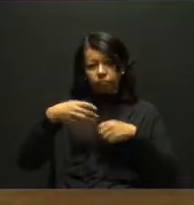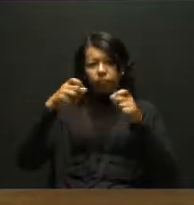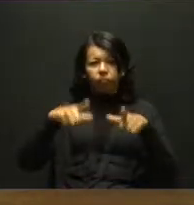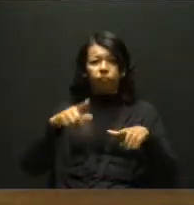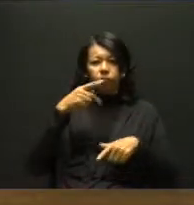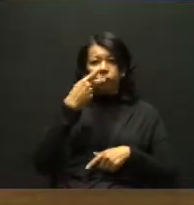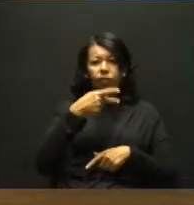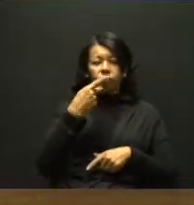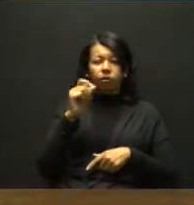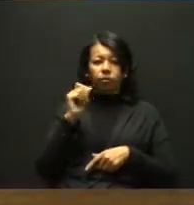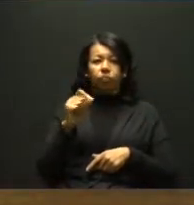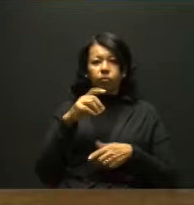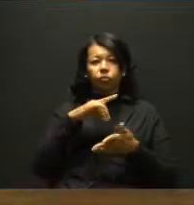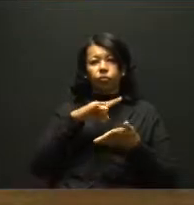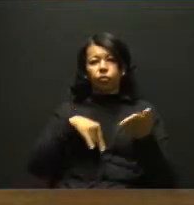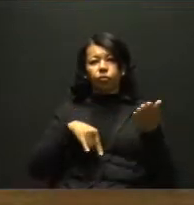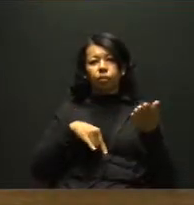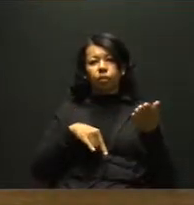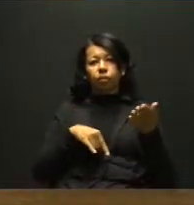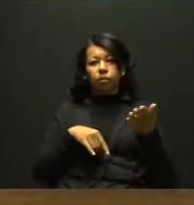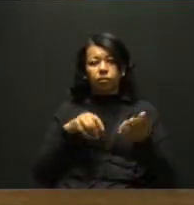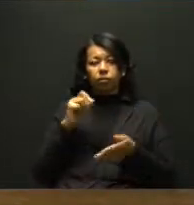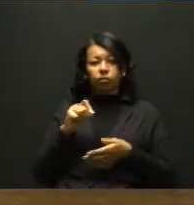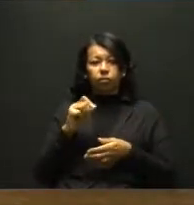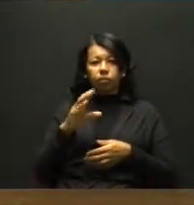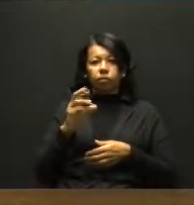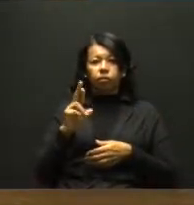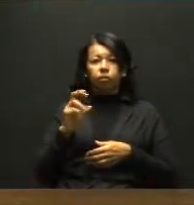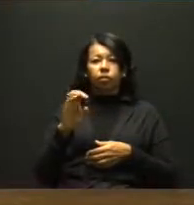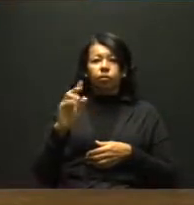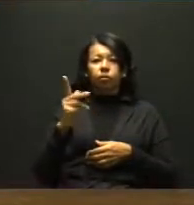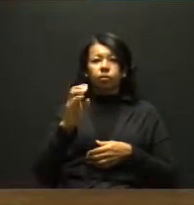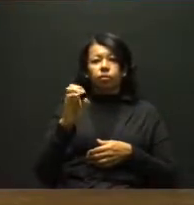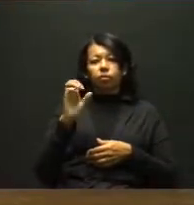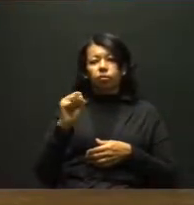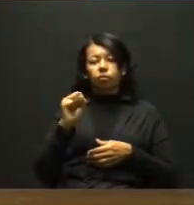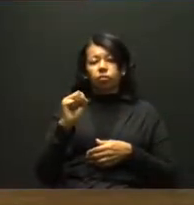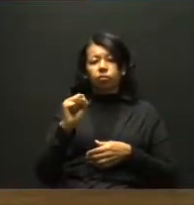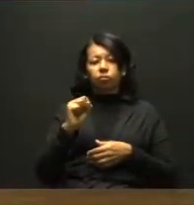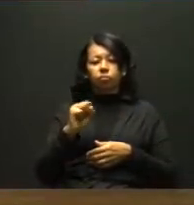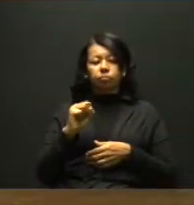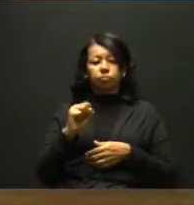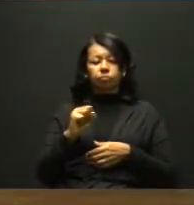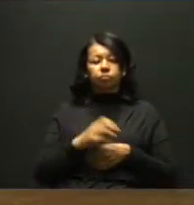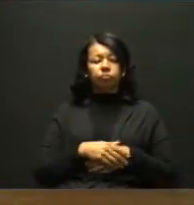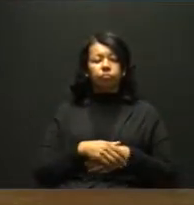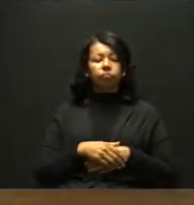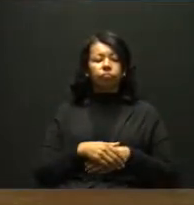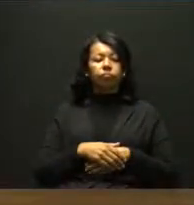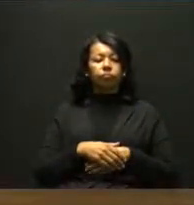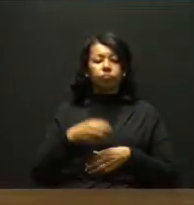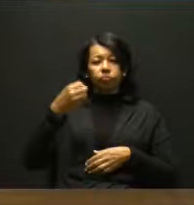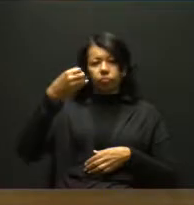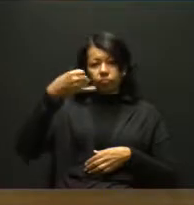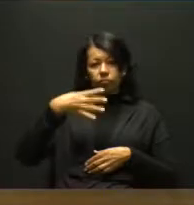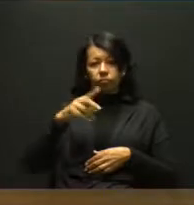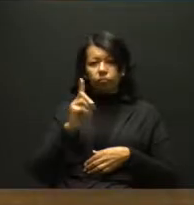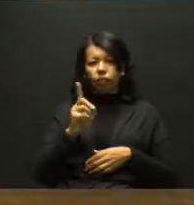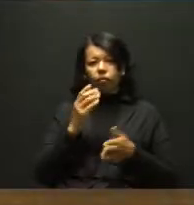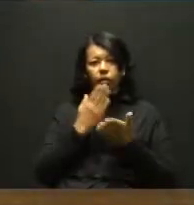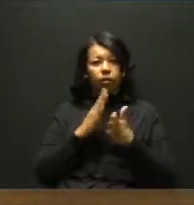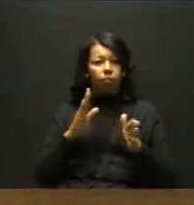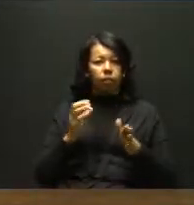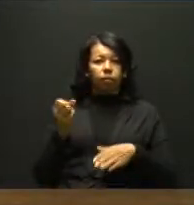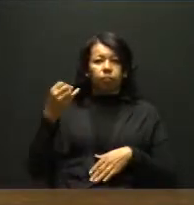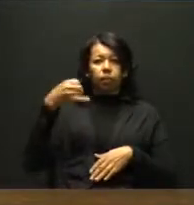fala da questão da documentação dessas creches conveniadas ele está explicando ali que não acabará assim